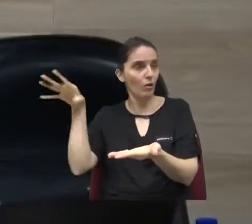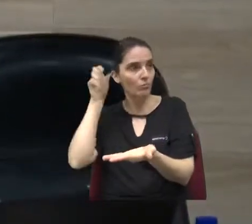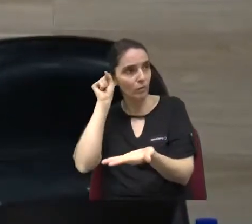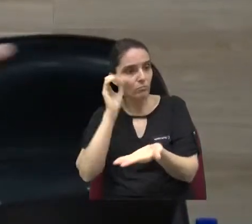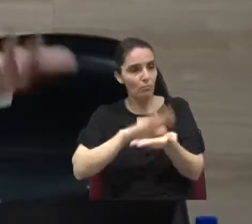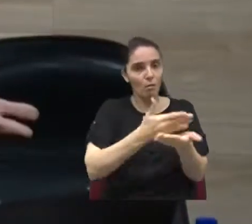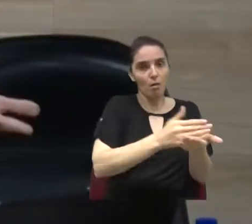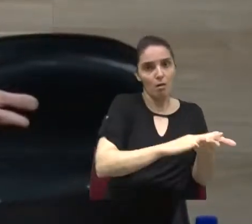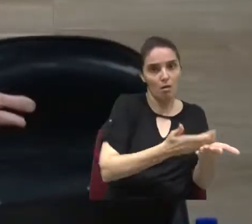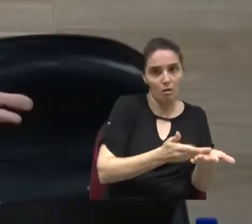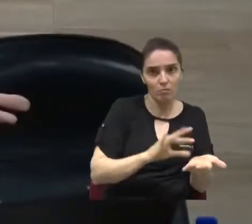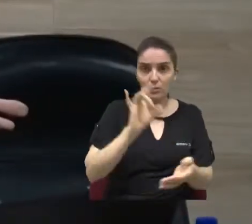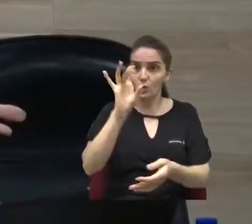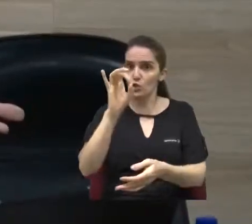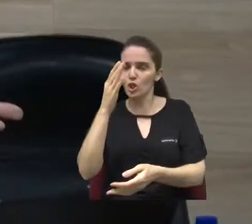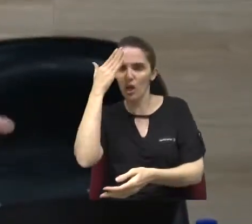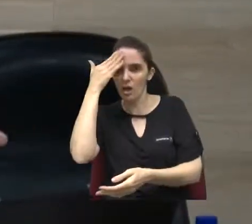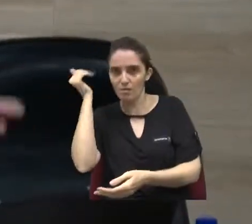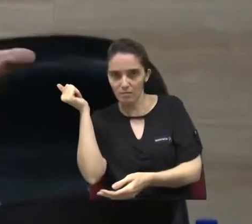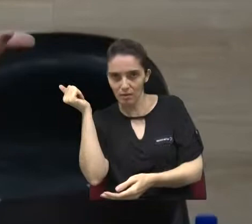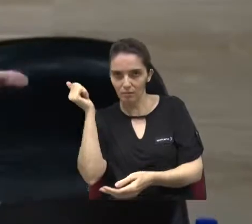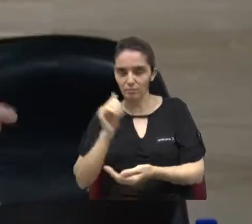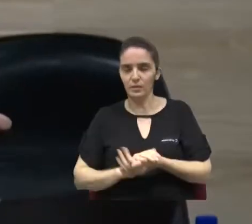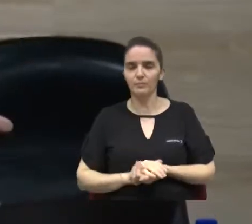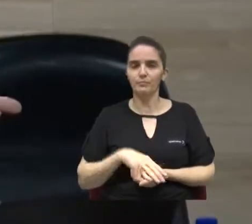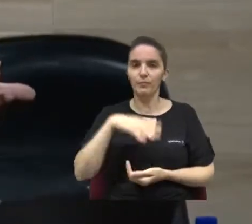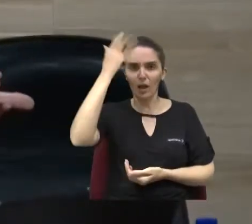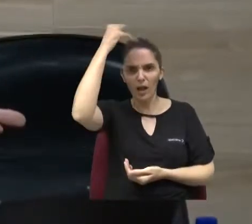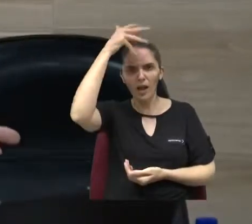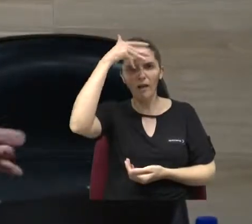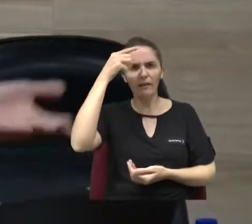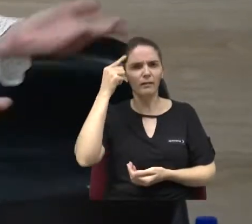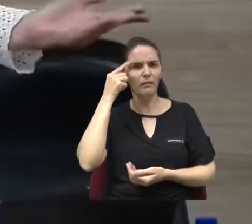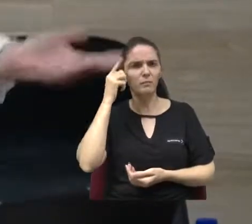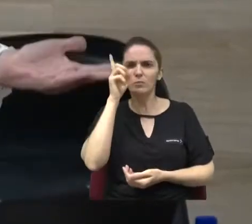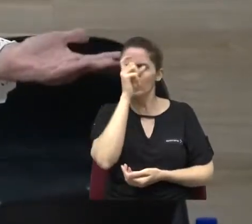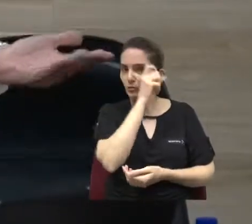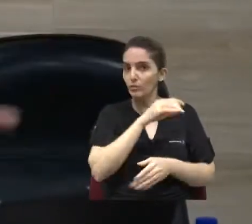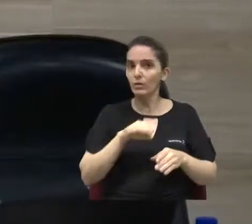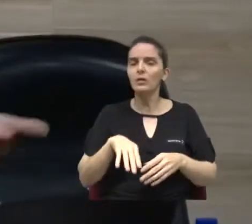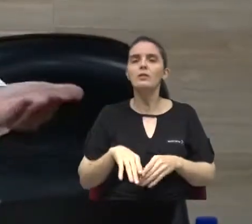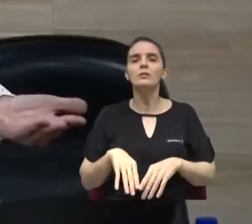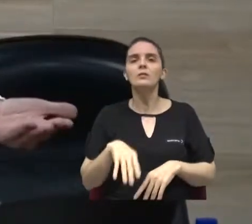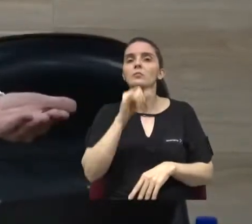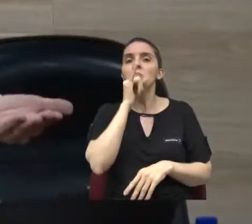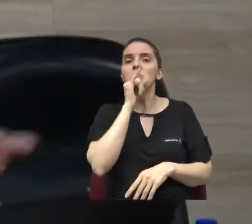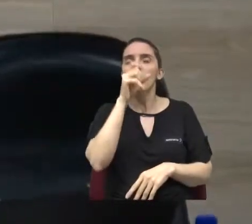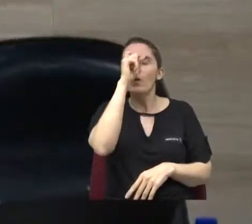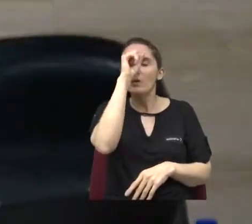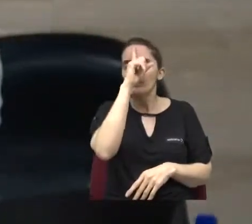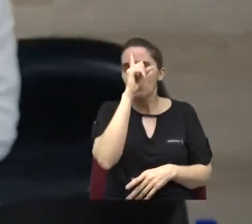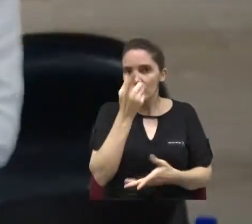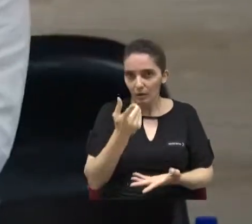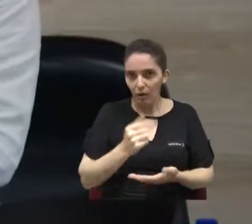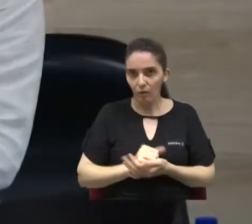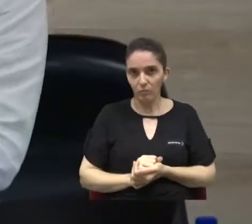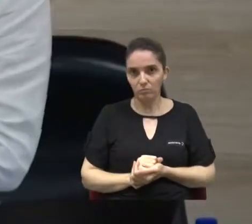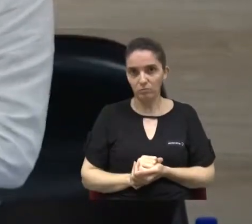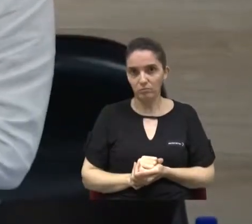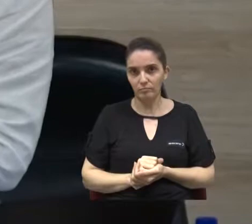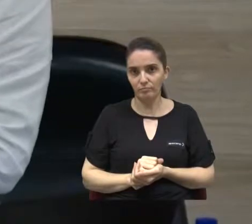ter noção. Eu tenho dificuldade com isso também, porque imagina, o hospital que atende, que eu quero